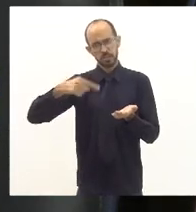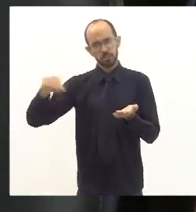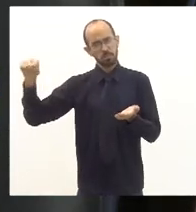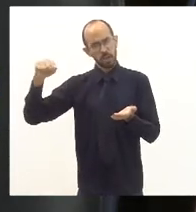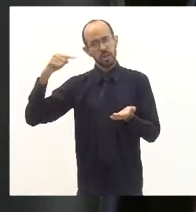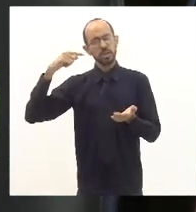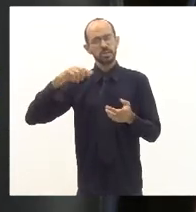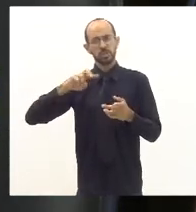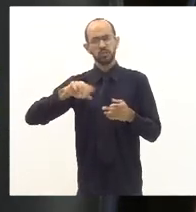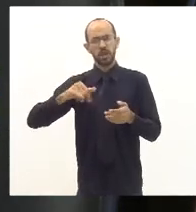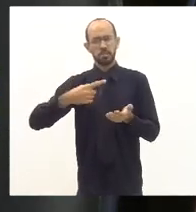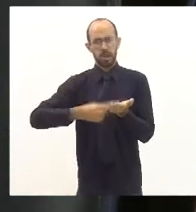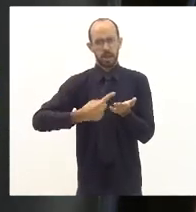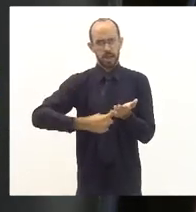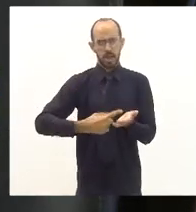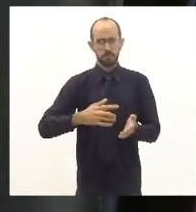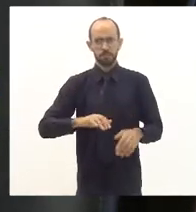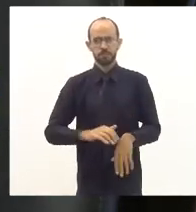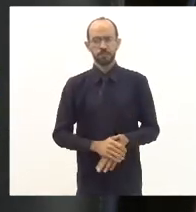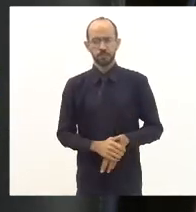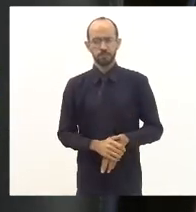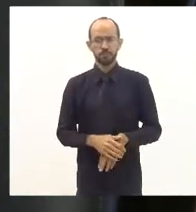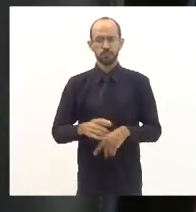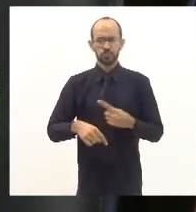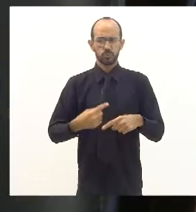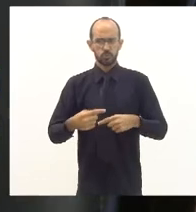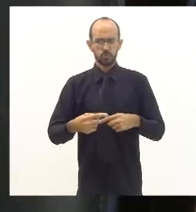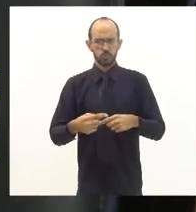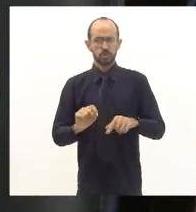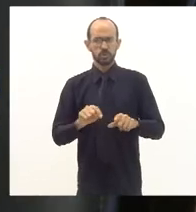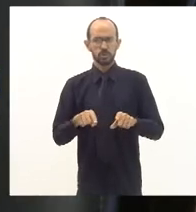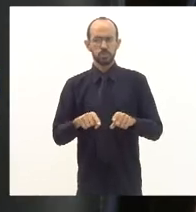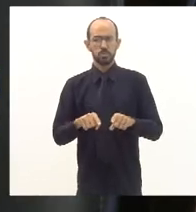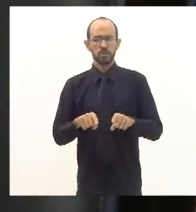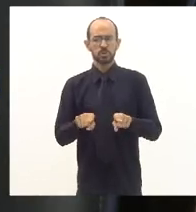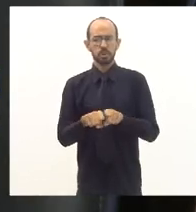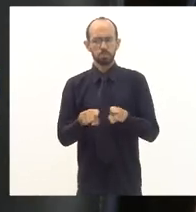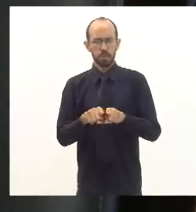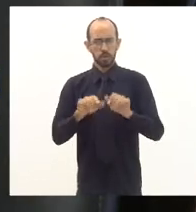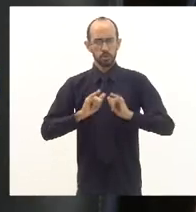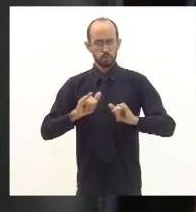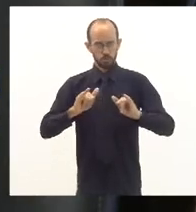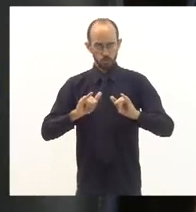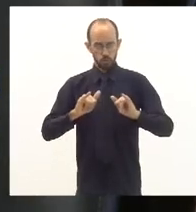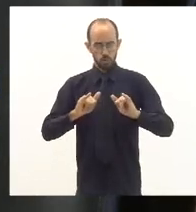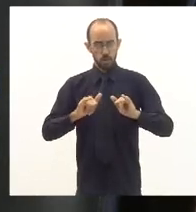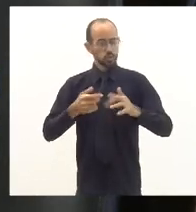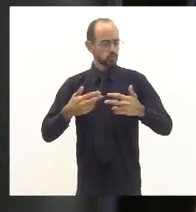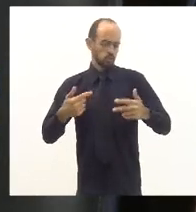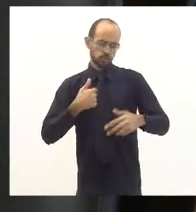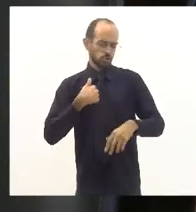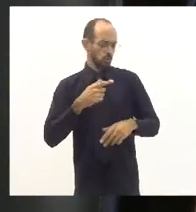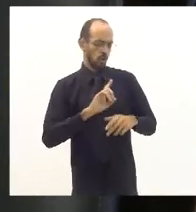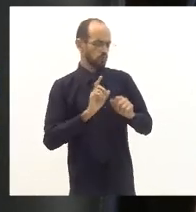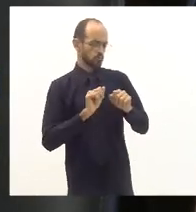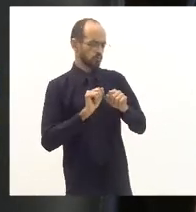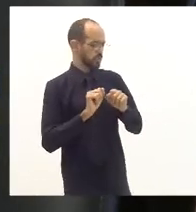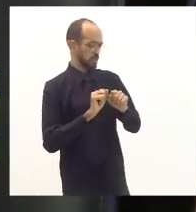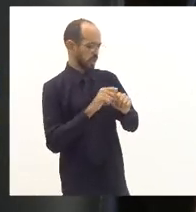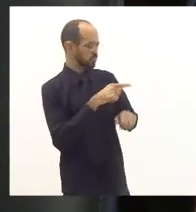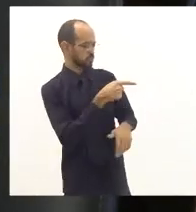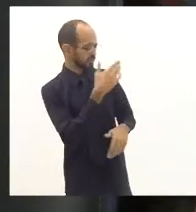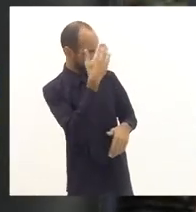feche. Eu não sei se a gente publicou também, né? Eu estou falando de coisas que a gente fez. O que a gente não fez, vocês sabem muito bem, e precisa muita